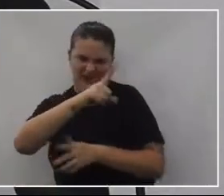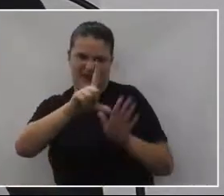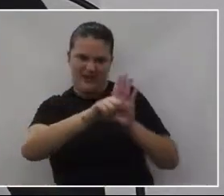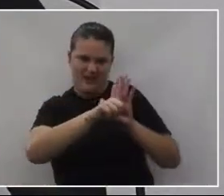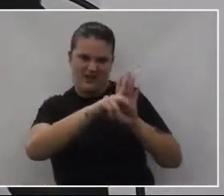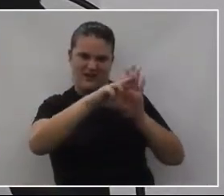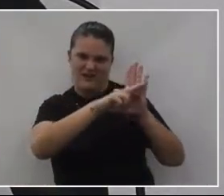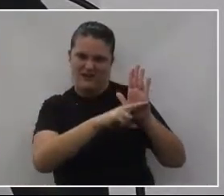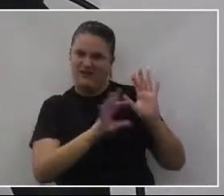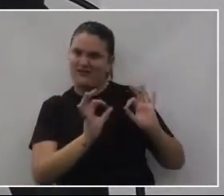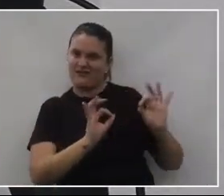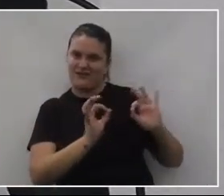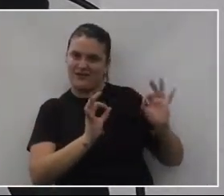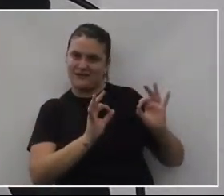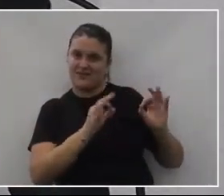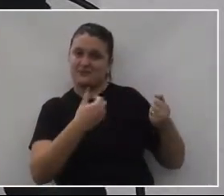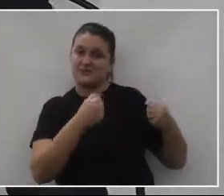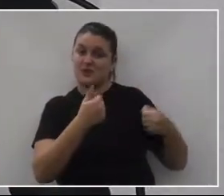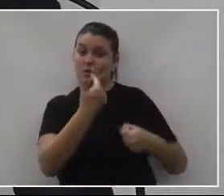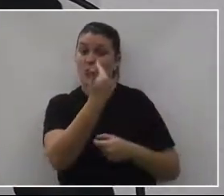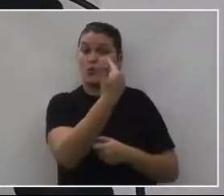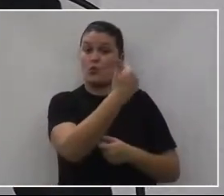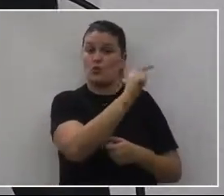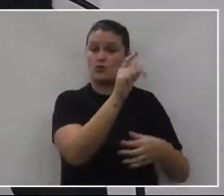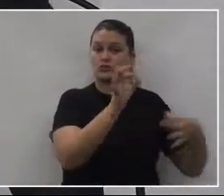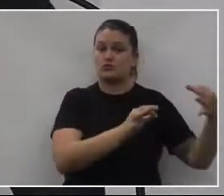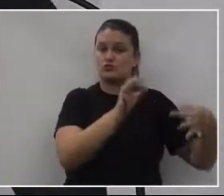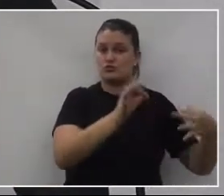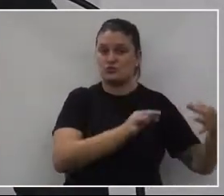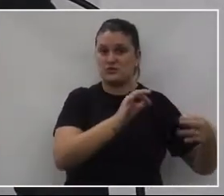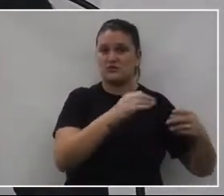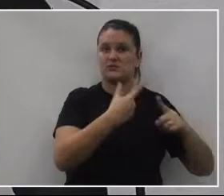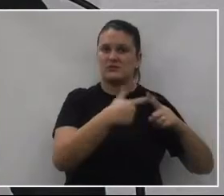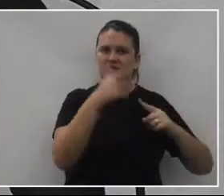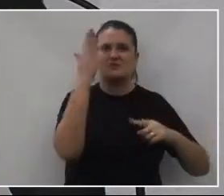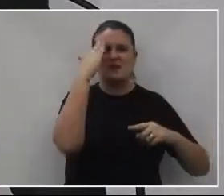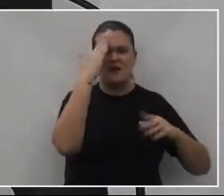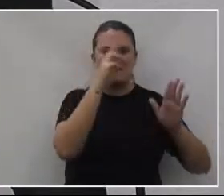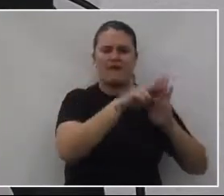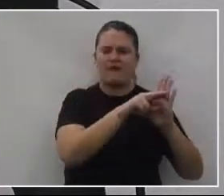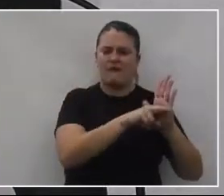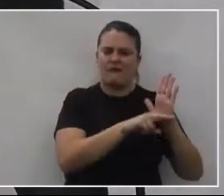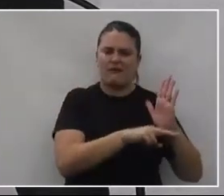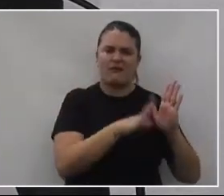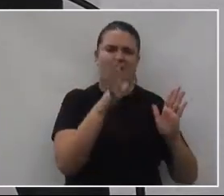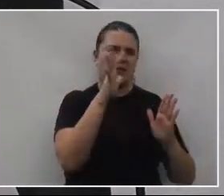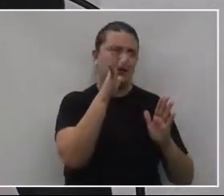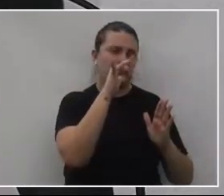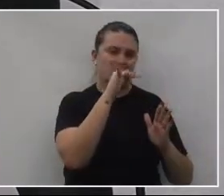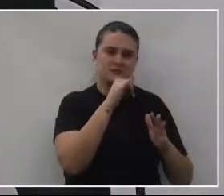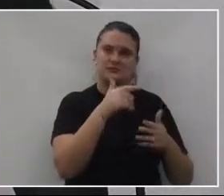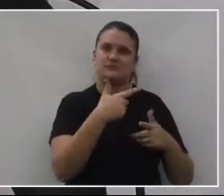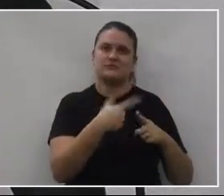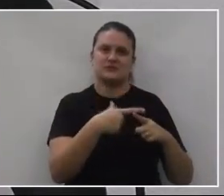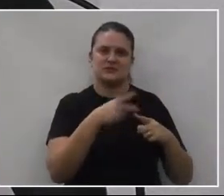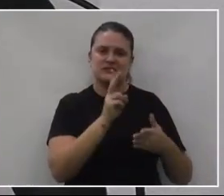protetivas, nada, isso cabe a outro juiz. E a gente sabe que aí a burocracia, onde ela existe, ela sempre atrapalha, né? Ela